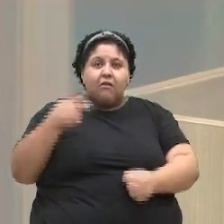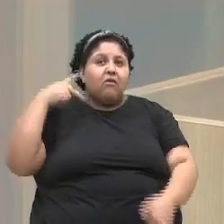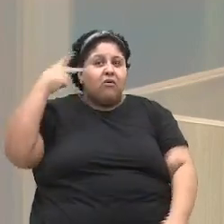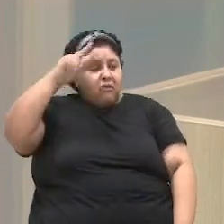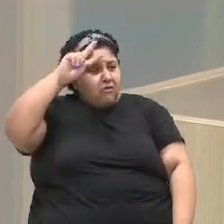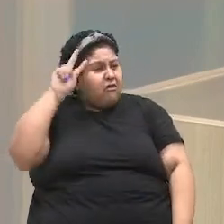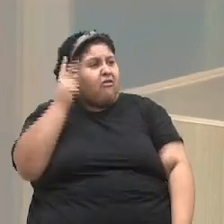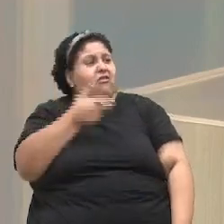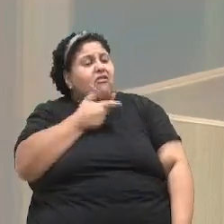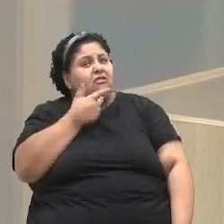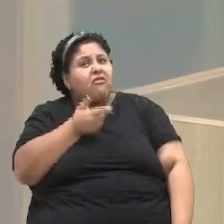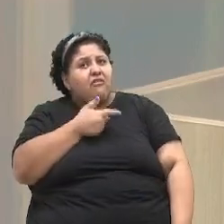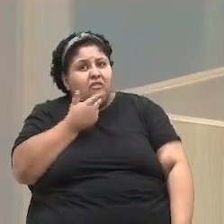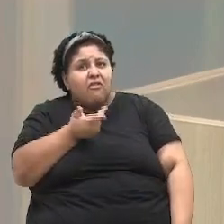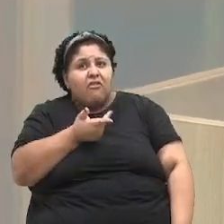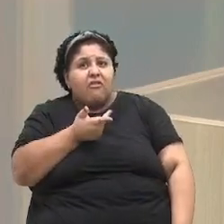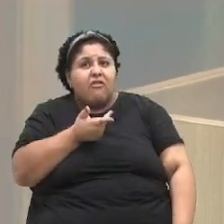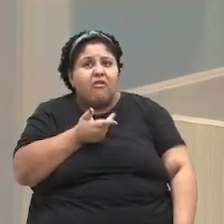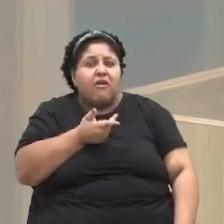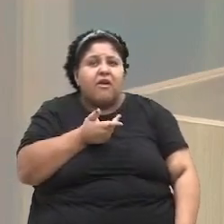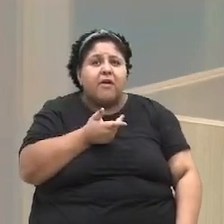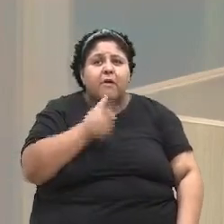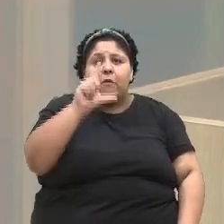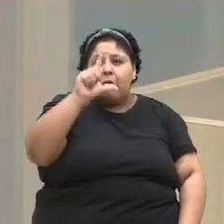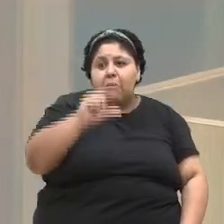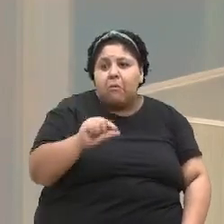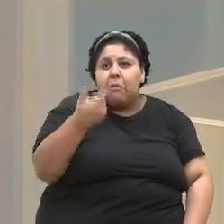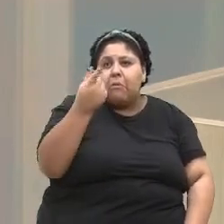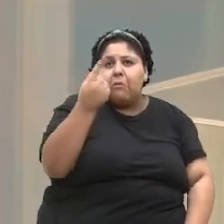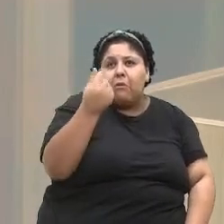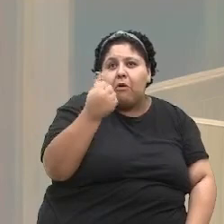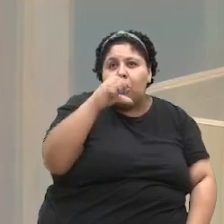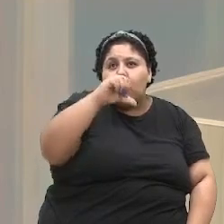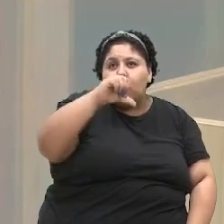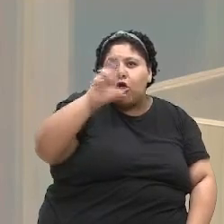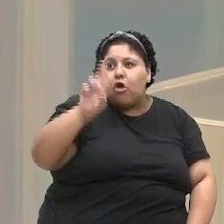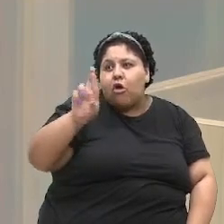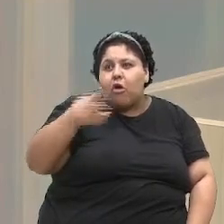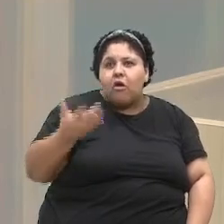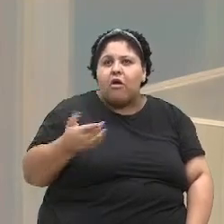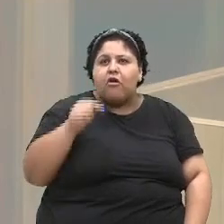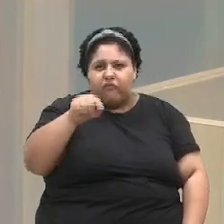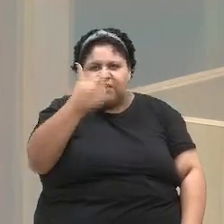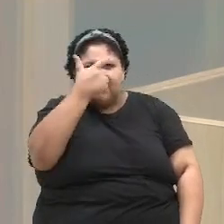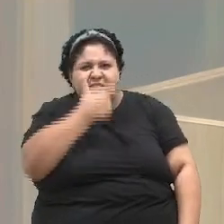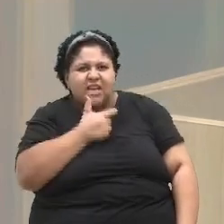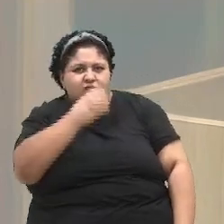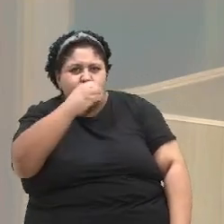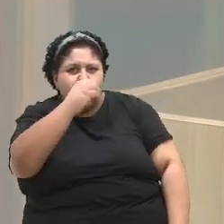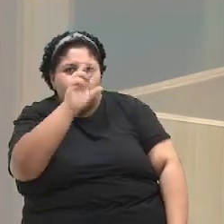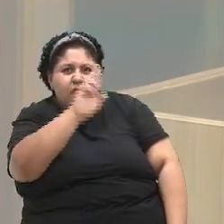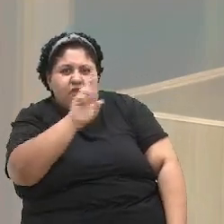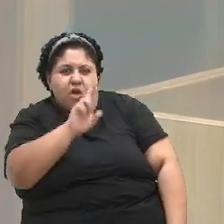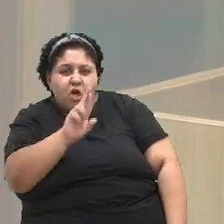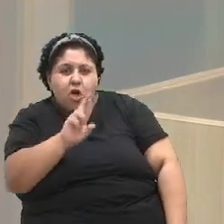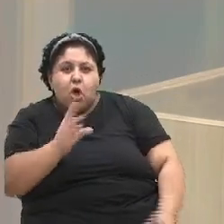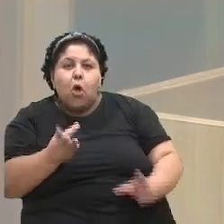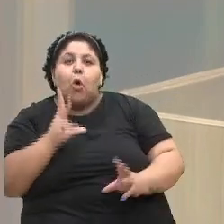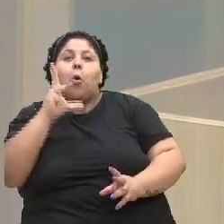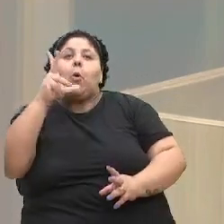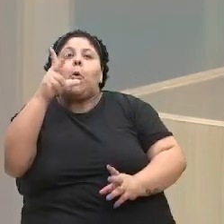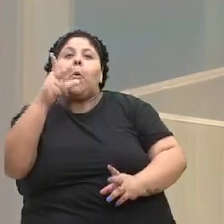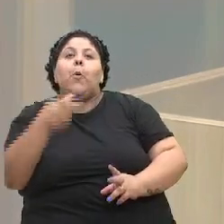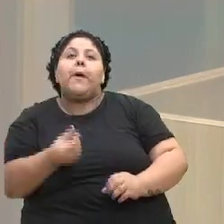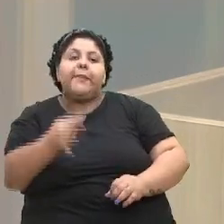aqui falou ah o ovo tá na promoção lá teve lá promoção de r$ 9 vocês acham que desses r$ 9 quanto foi pro pro produtor do